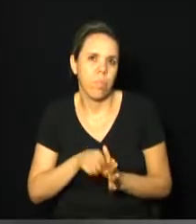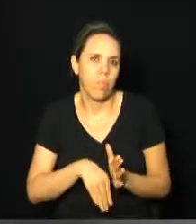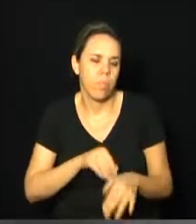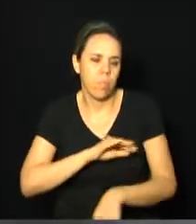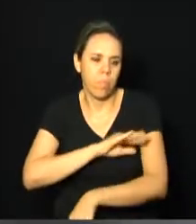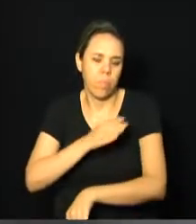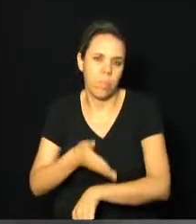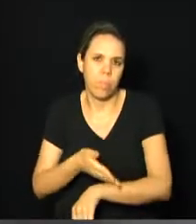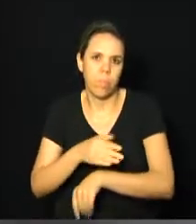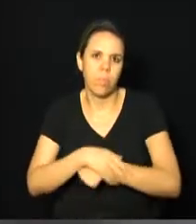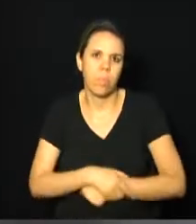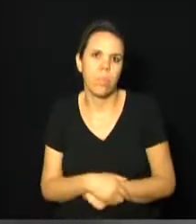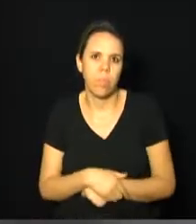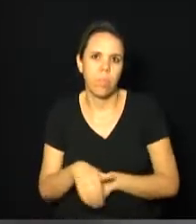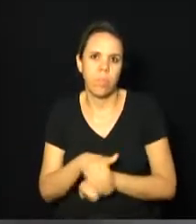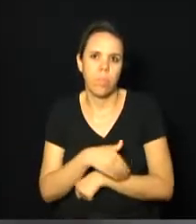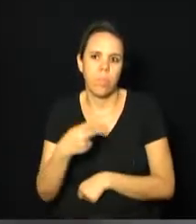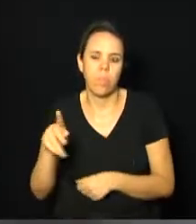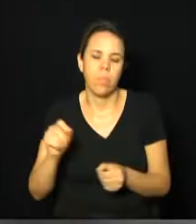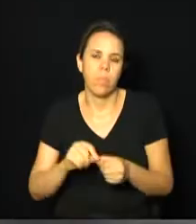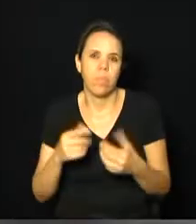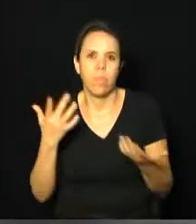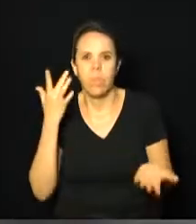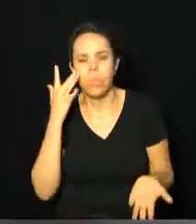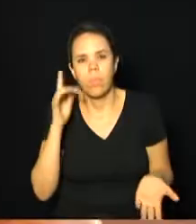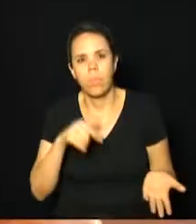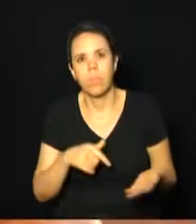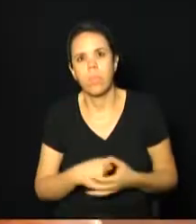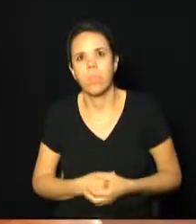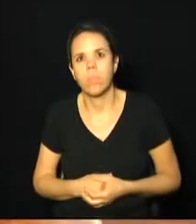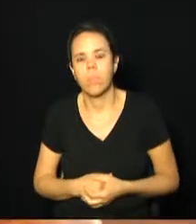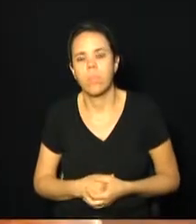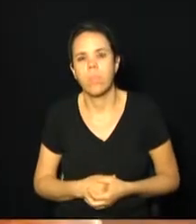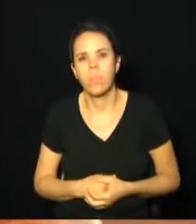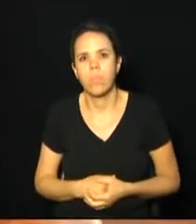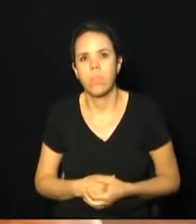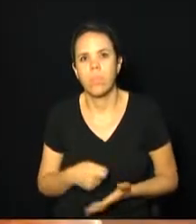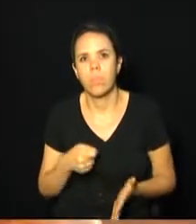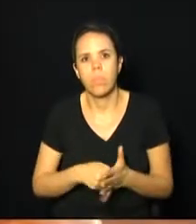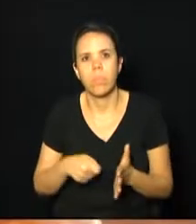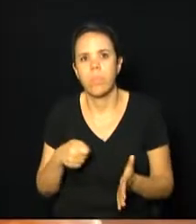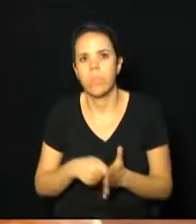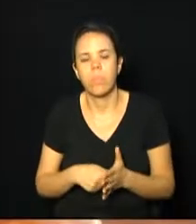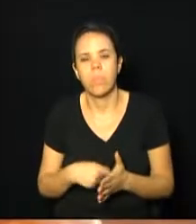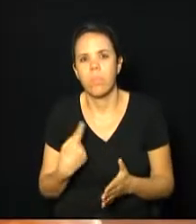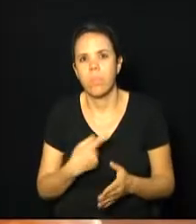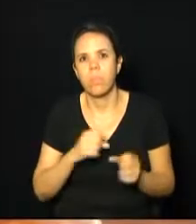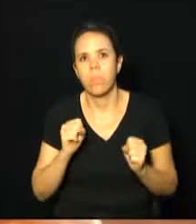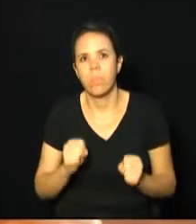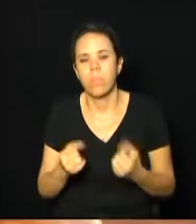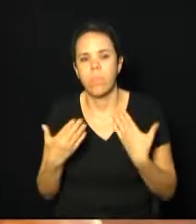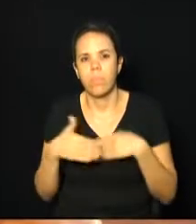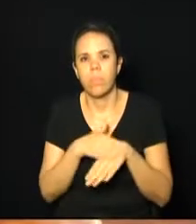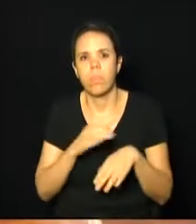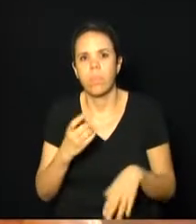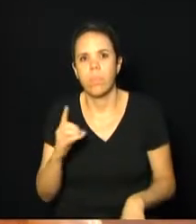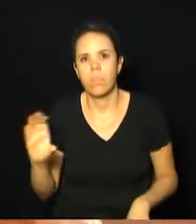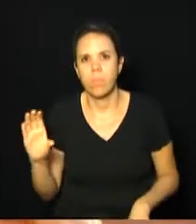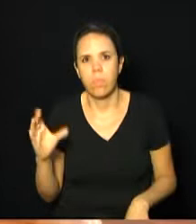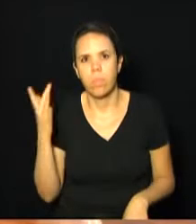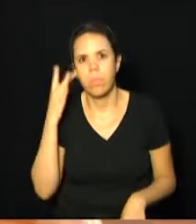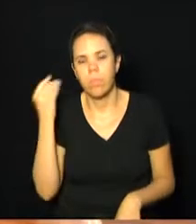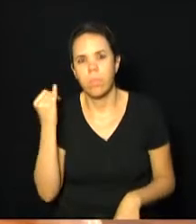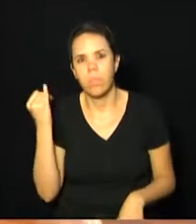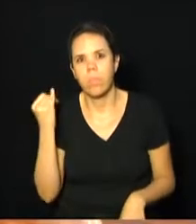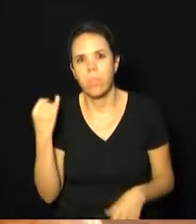lombada da rua que ela fez. Eu acho que essa é uma pauta, né, que a gente pode conversar com a INDEC. Eu acho que é